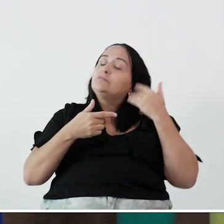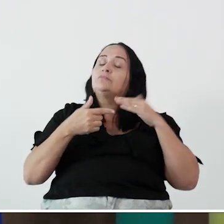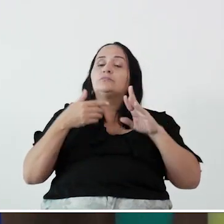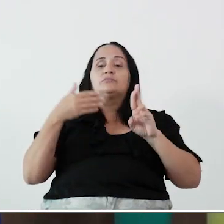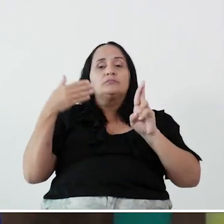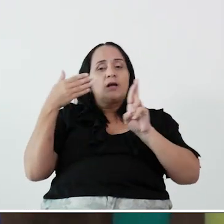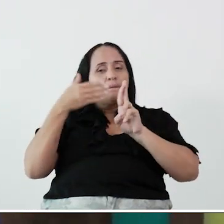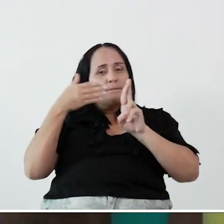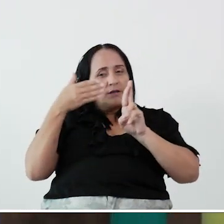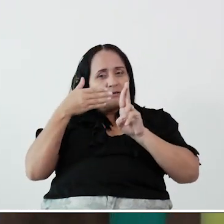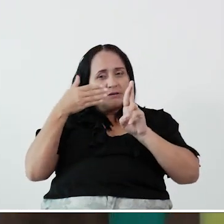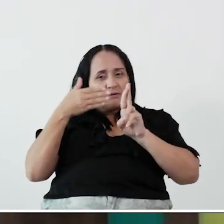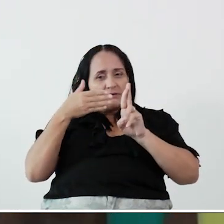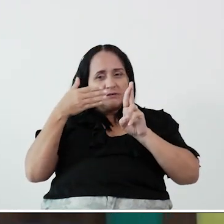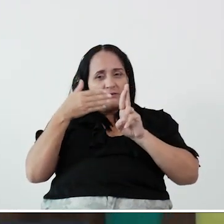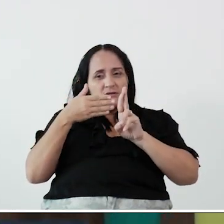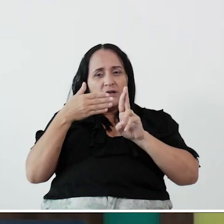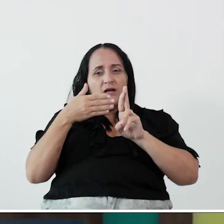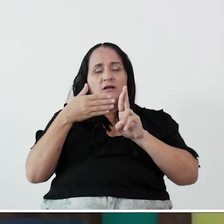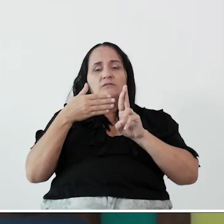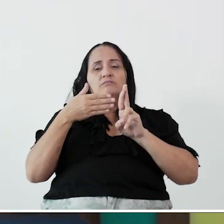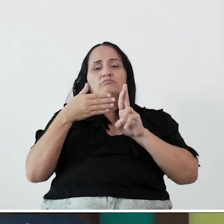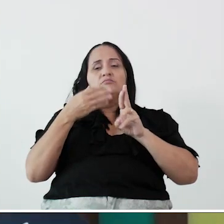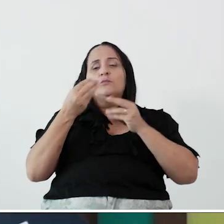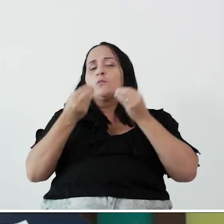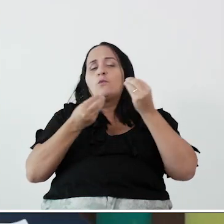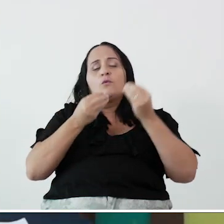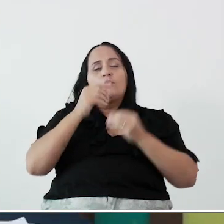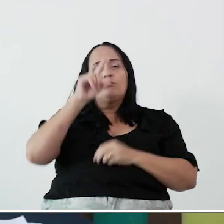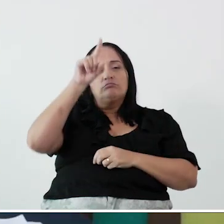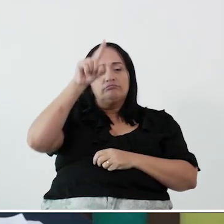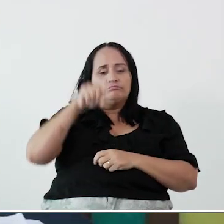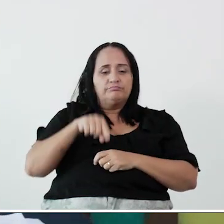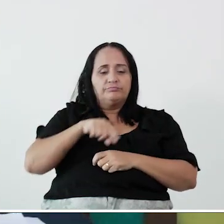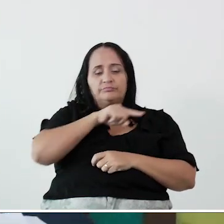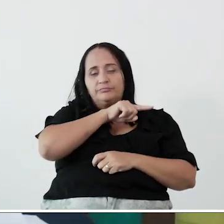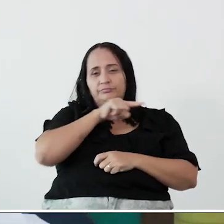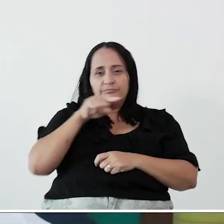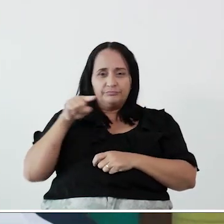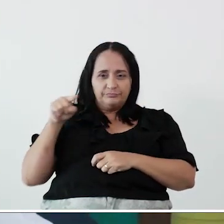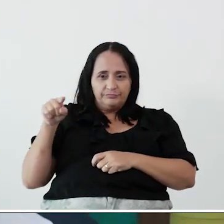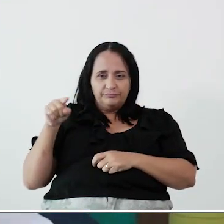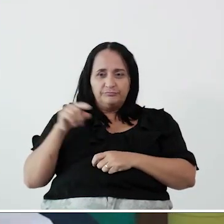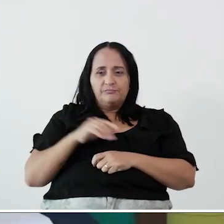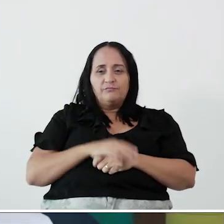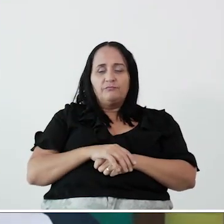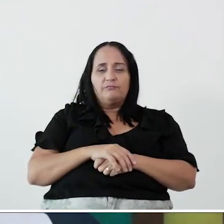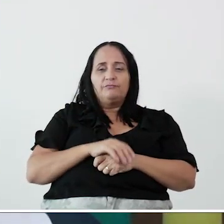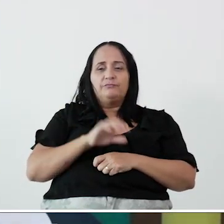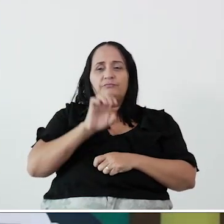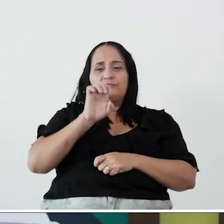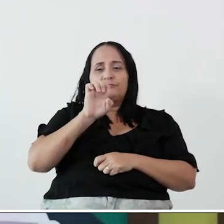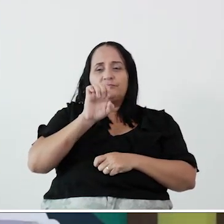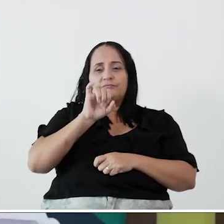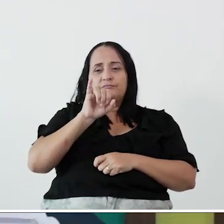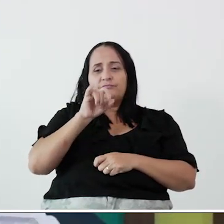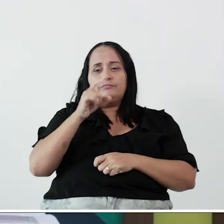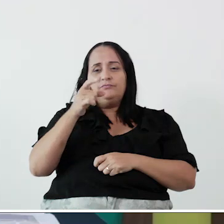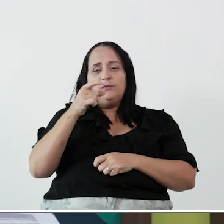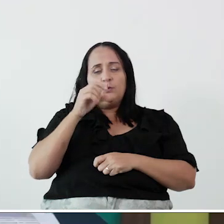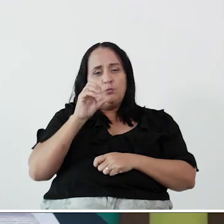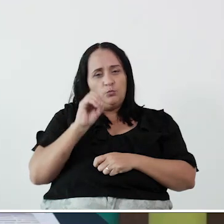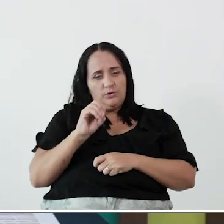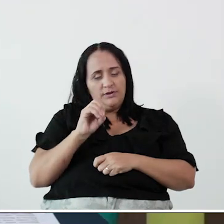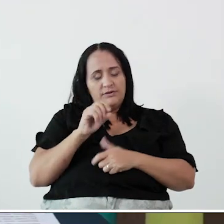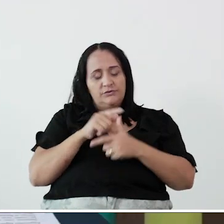eixo, no eixo de coordenadas cartesianas. Vimos que o eixo de coordenadas cartesianas, ele é